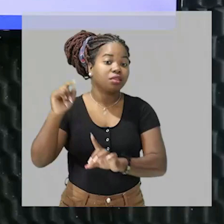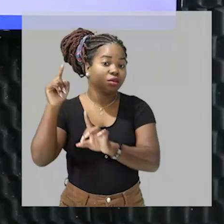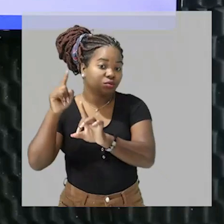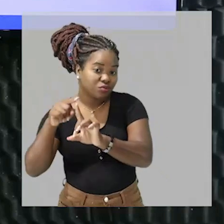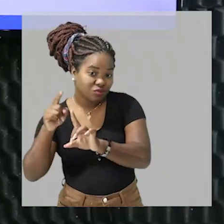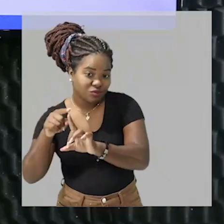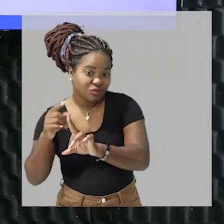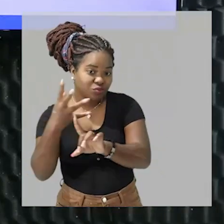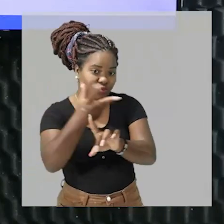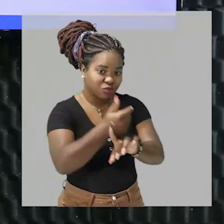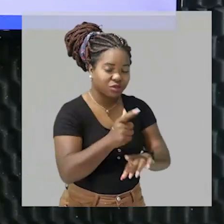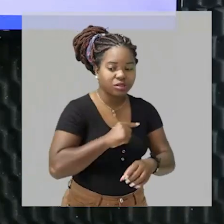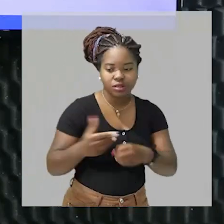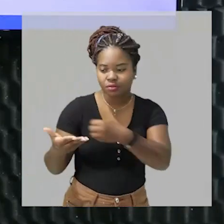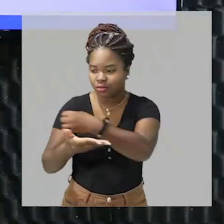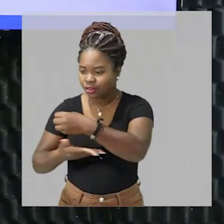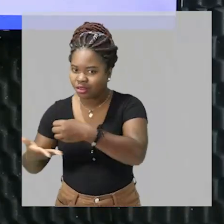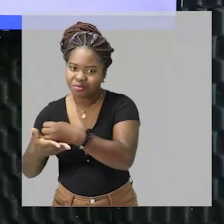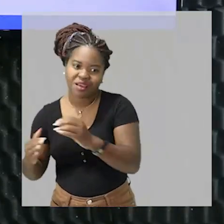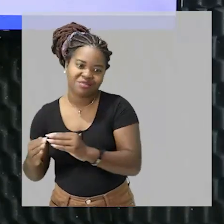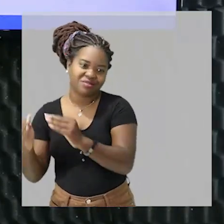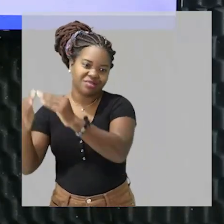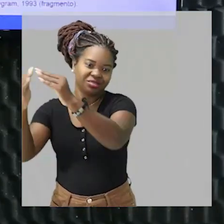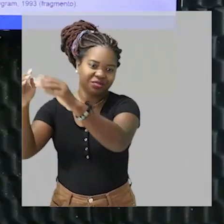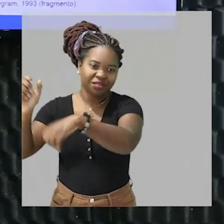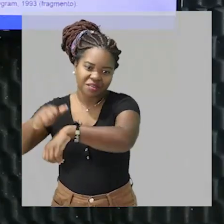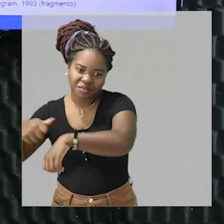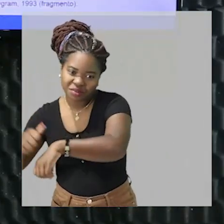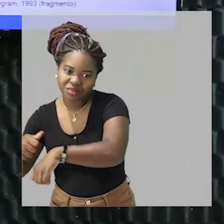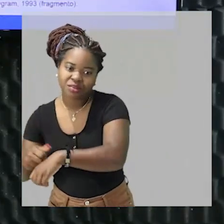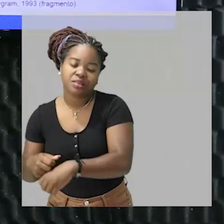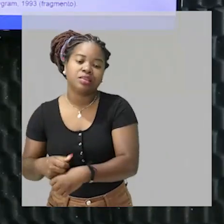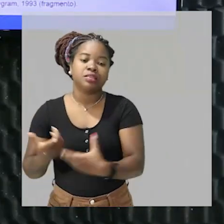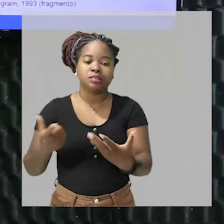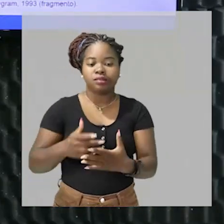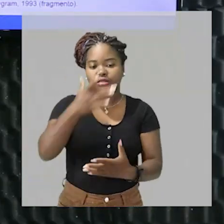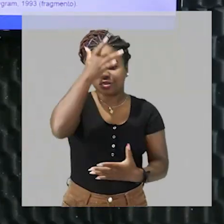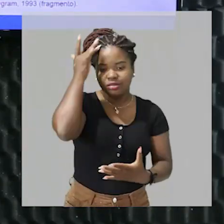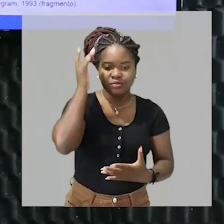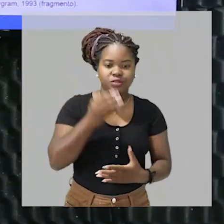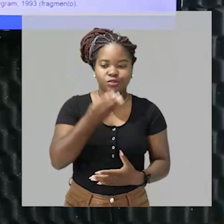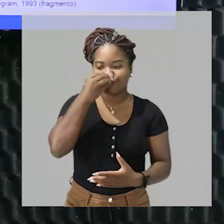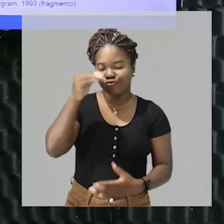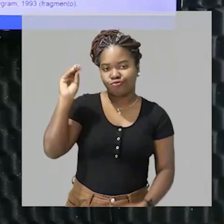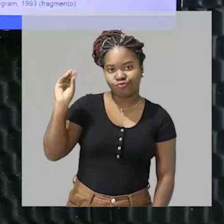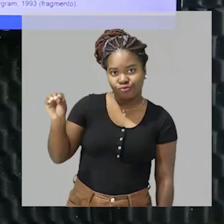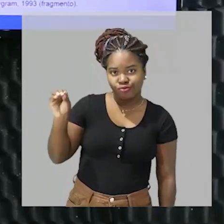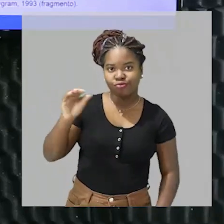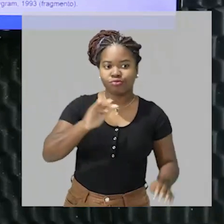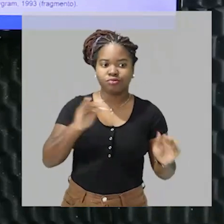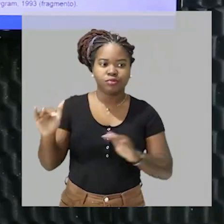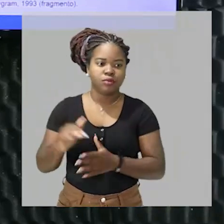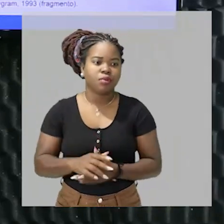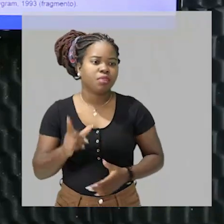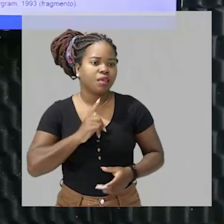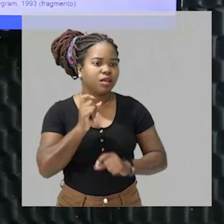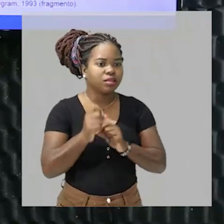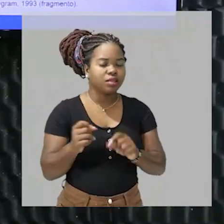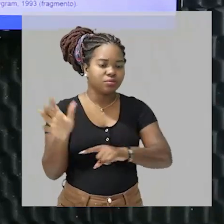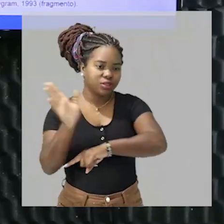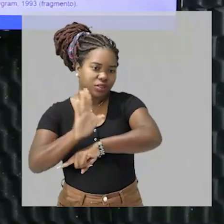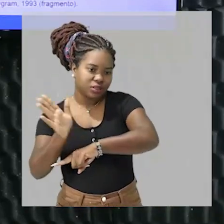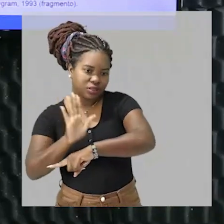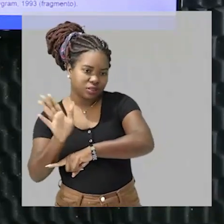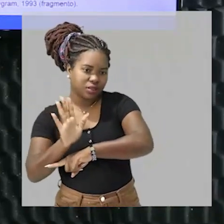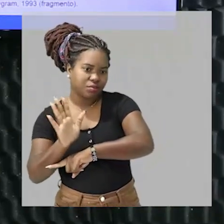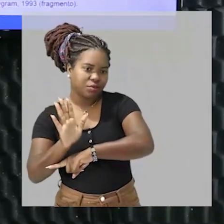da base e que é marginalizada naturalmente. Cinema novo. Arte, cinema, mídias, entre outros. O